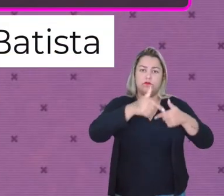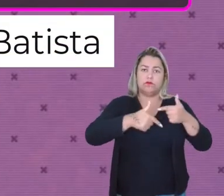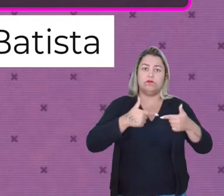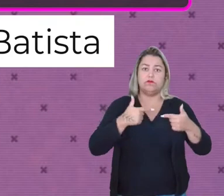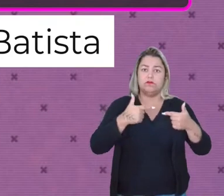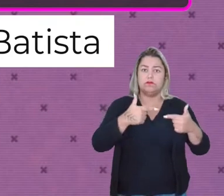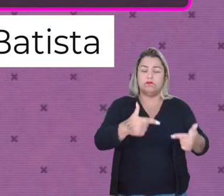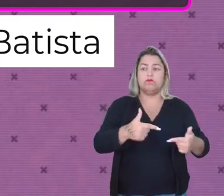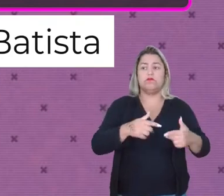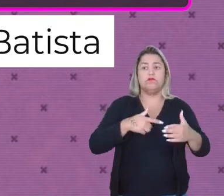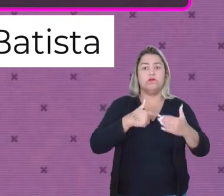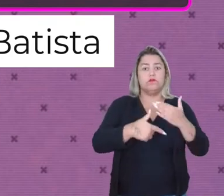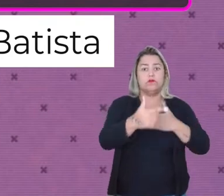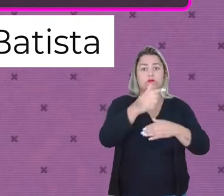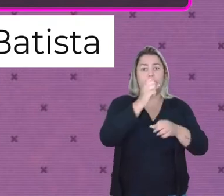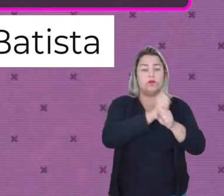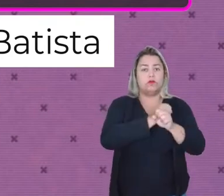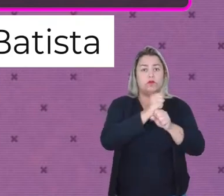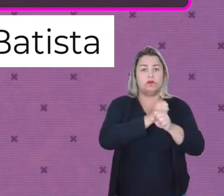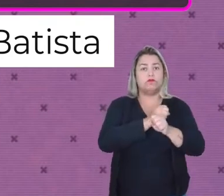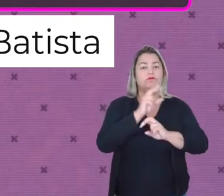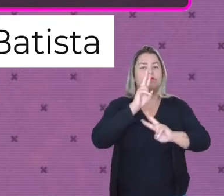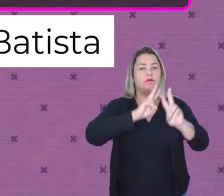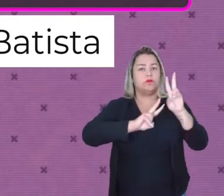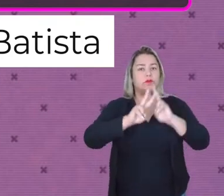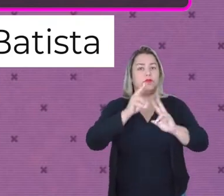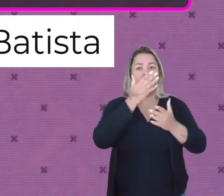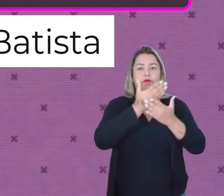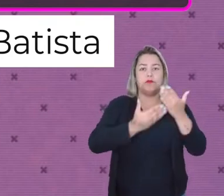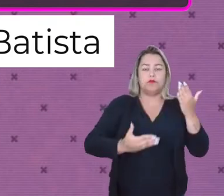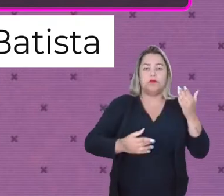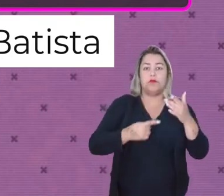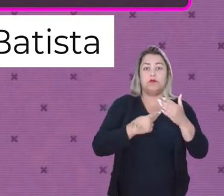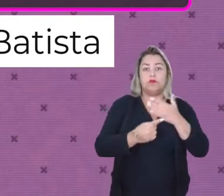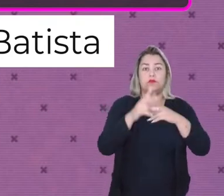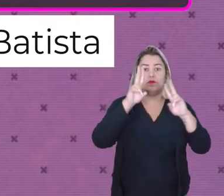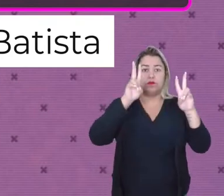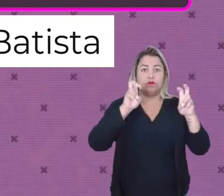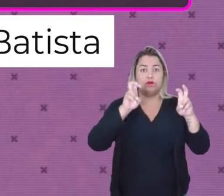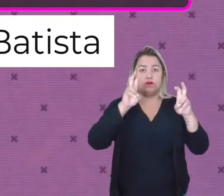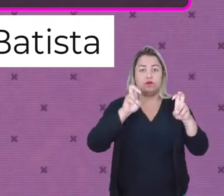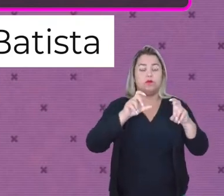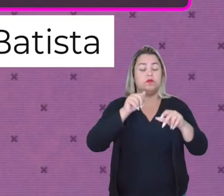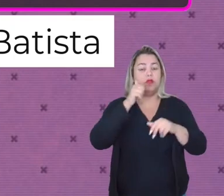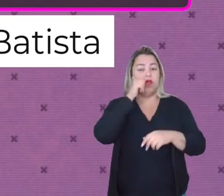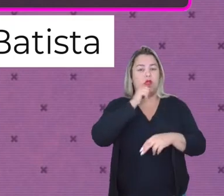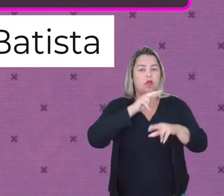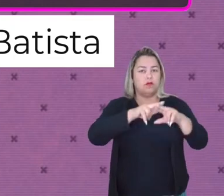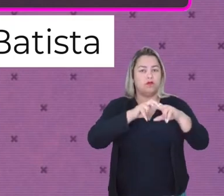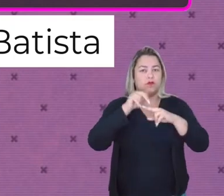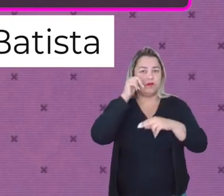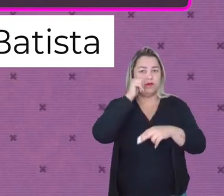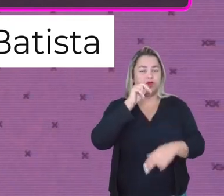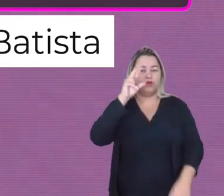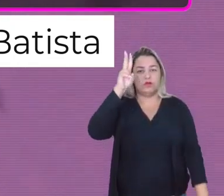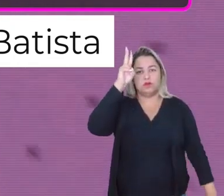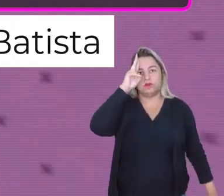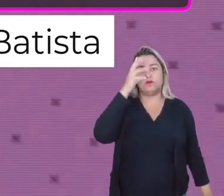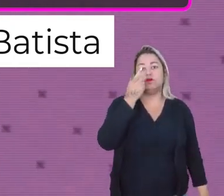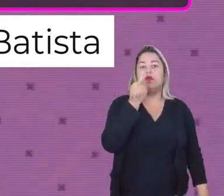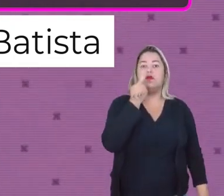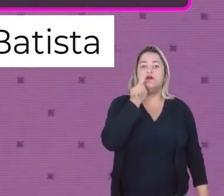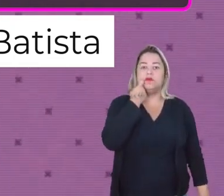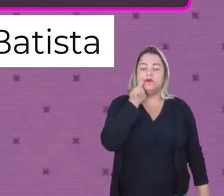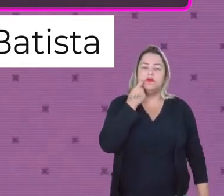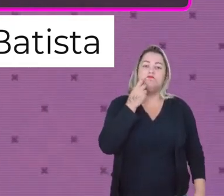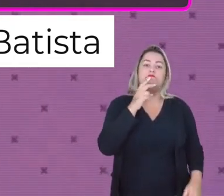colocam para os próximos anos. Fique ligada e não perca os próximos temas do TV Elas por Elas Formação, que é de segunda a sexta-feira,